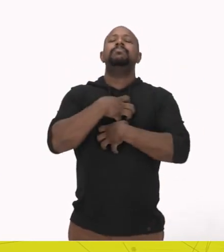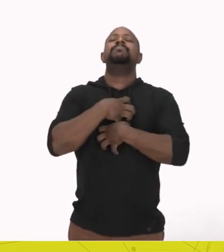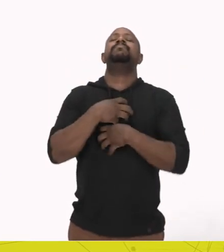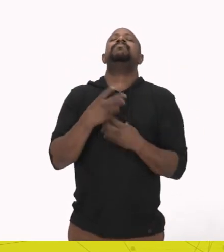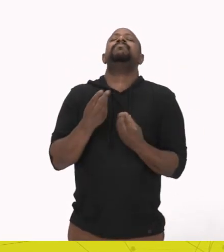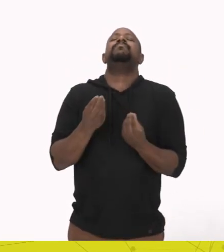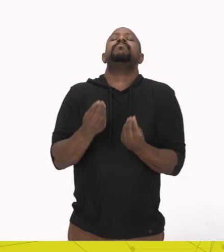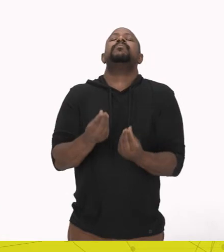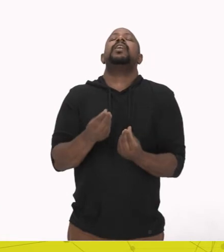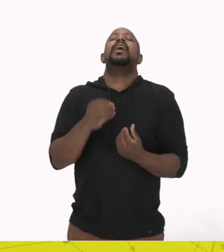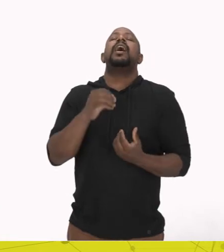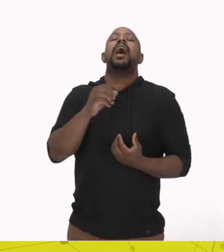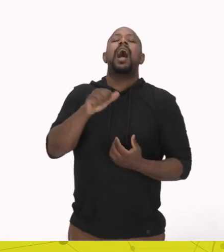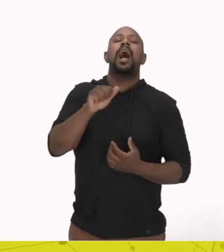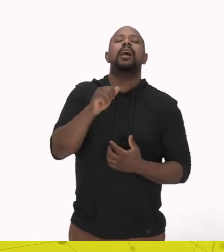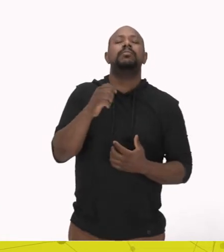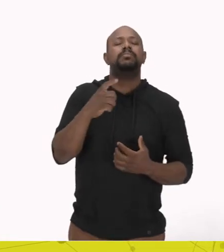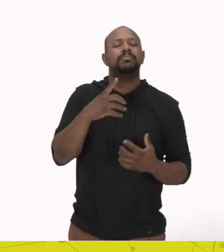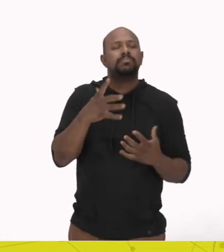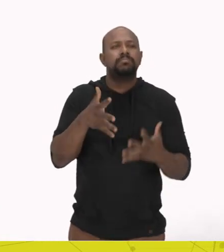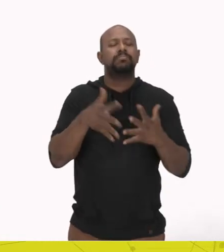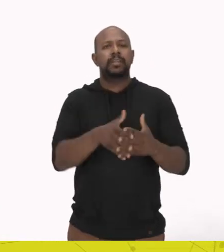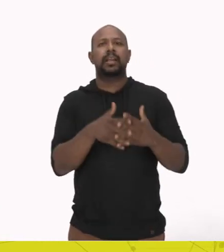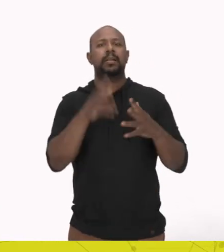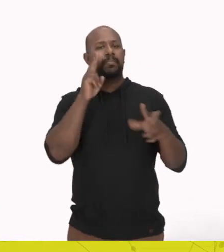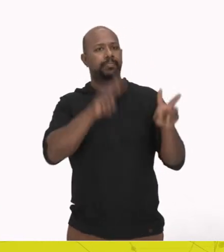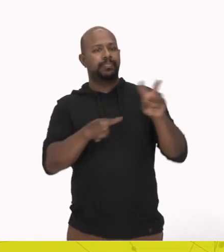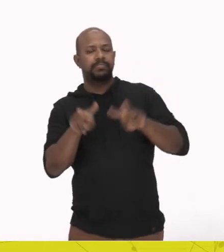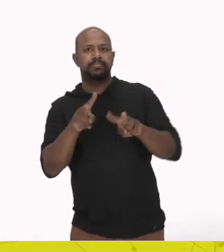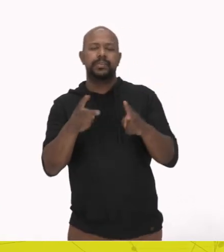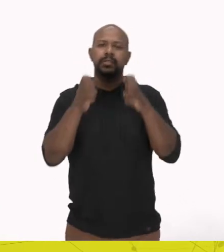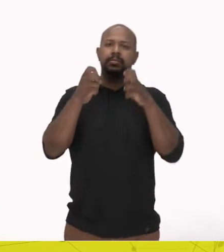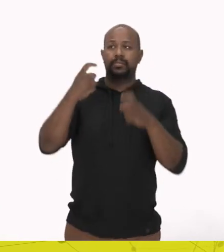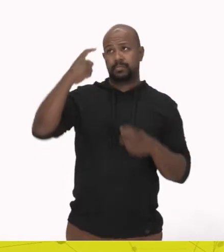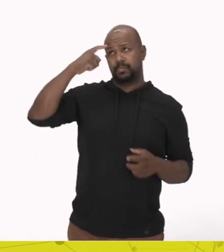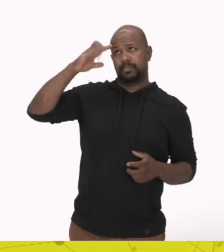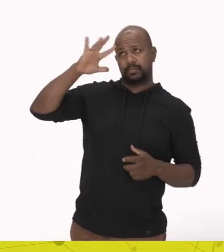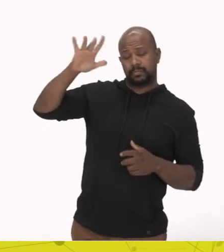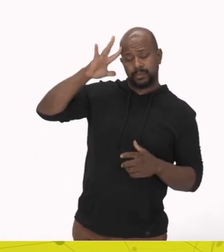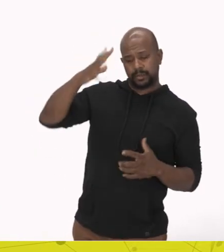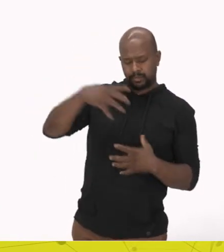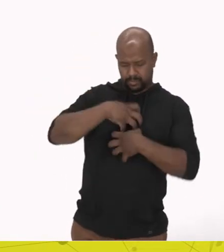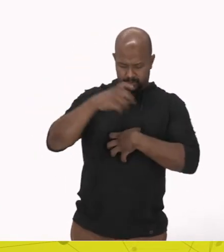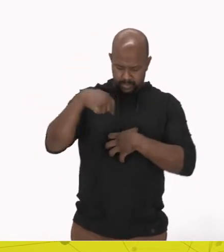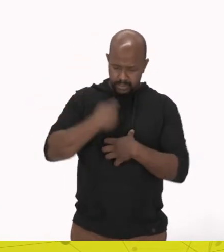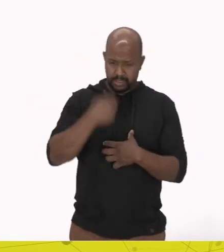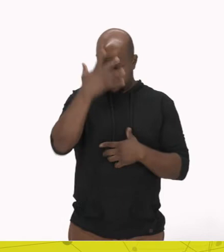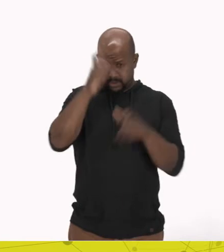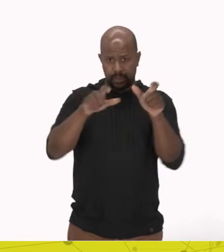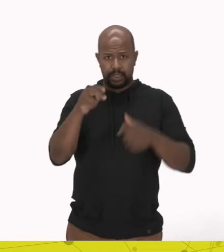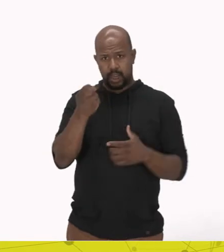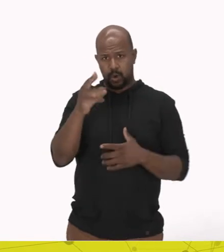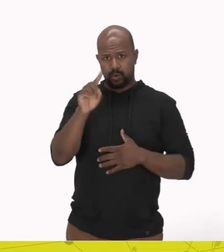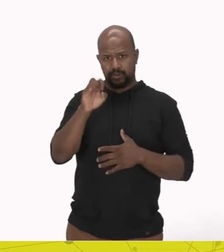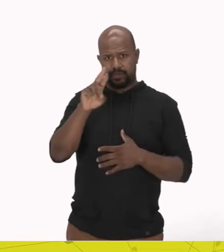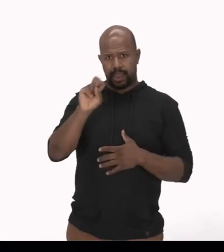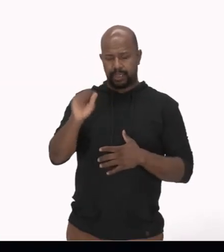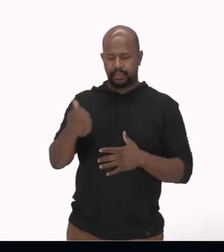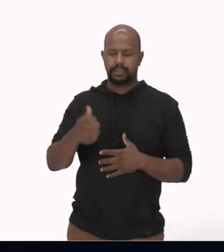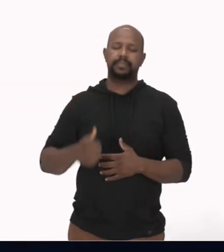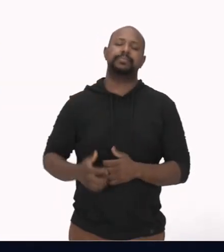a sensorialidade afeta a percepção, o pensamento, o modo de ser da pessoa